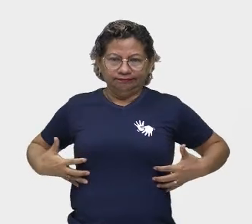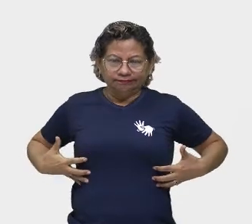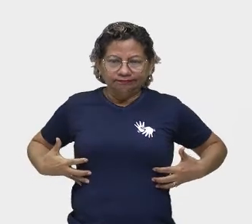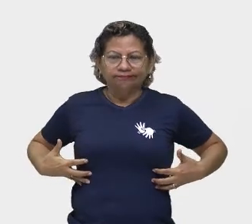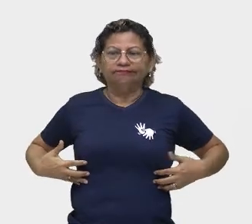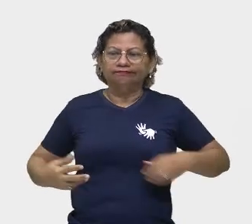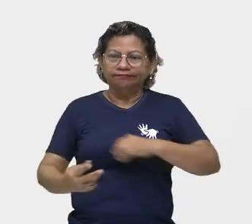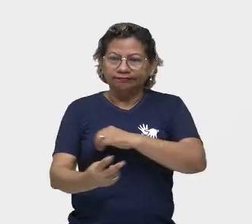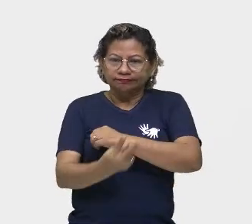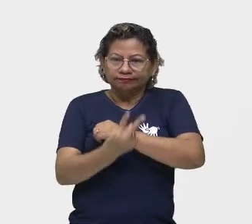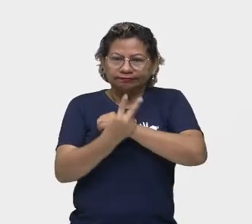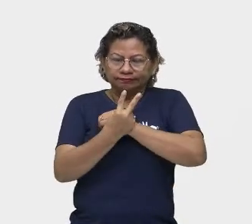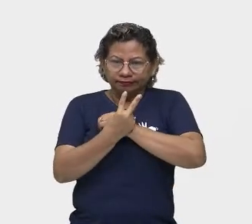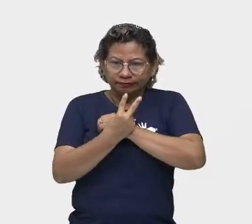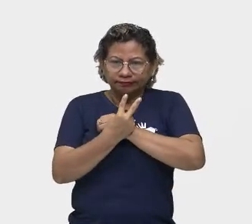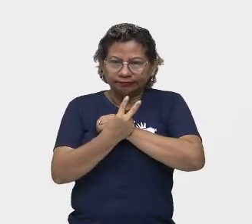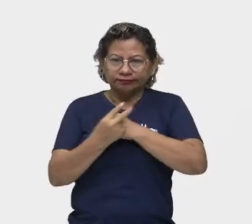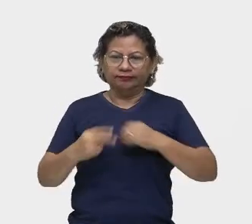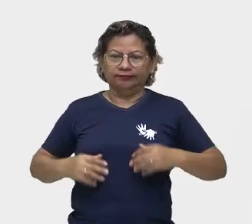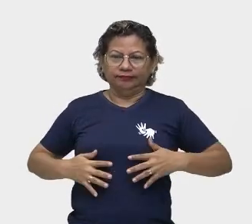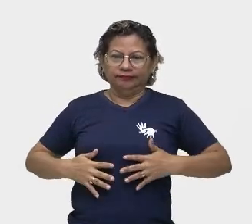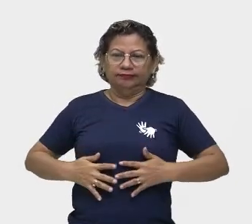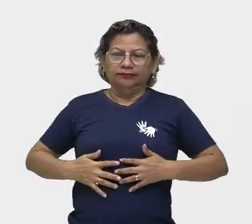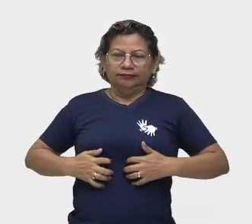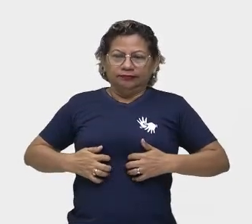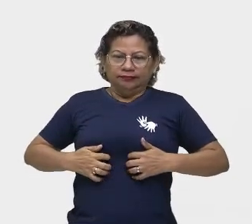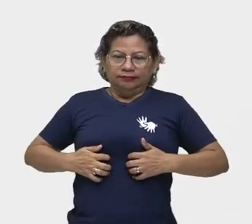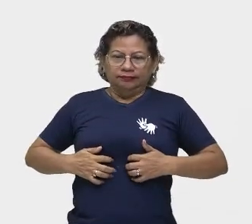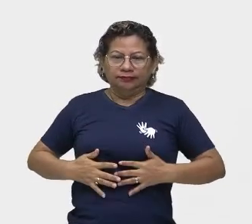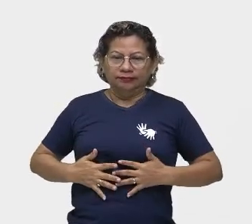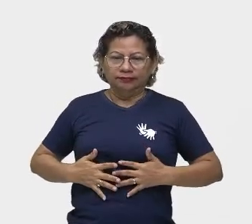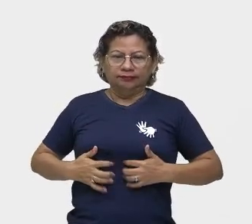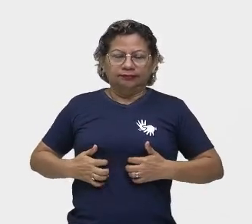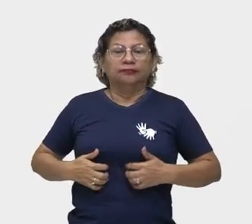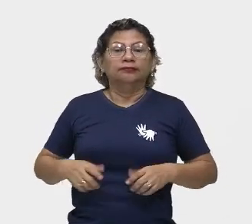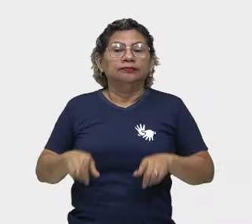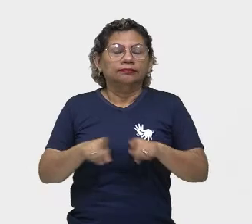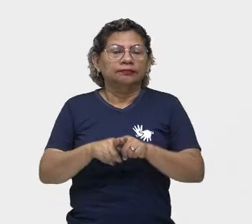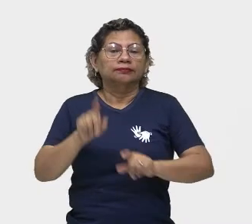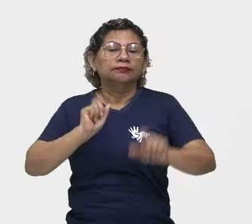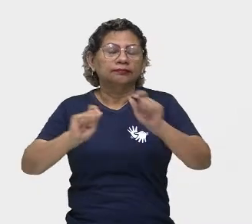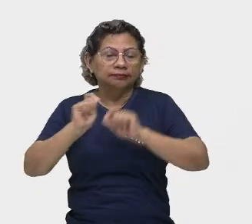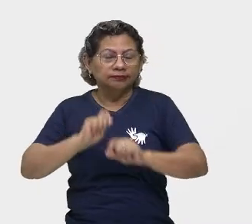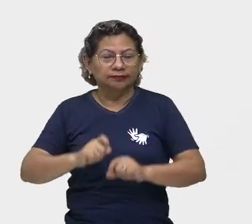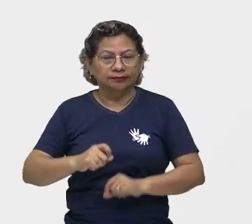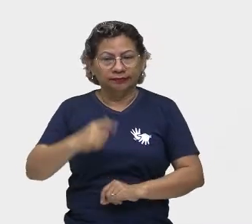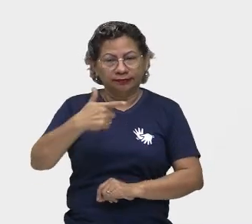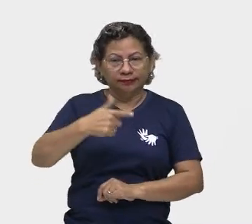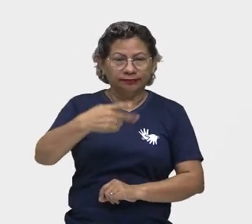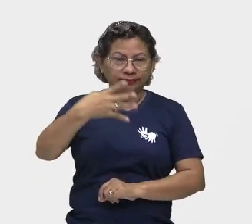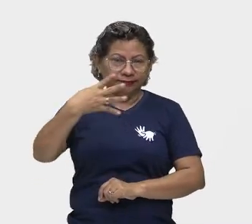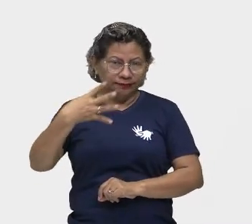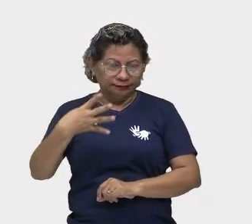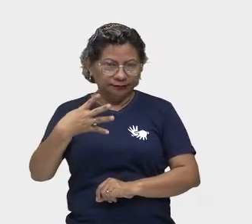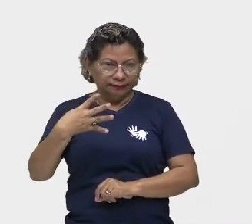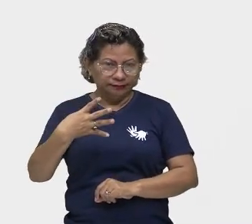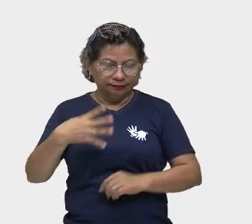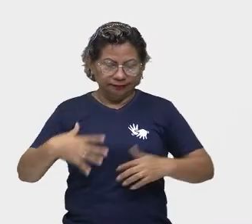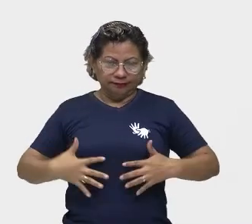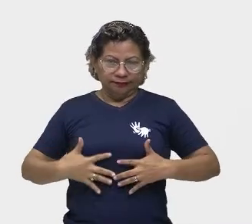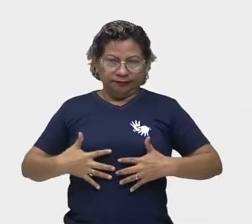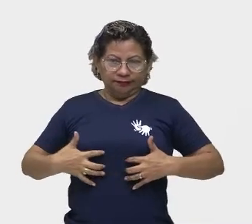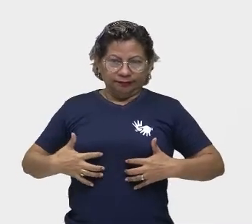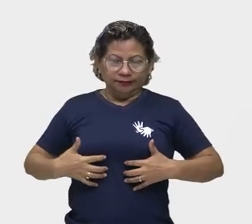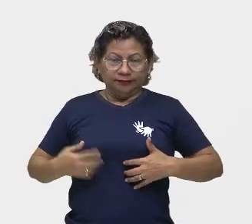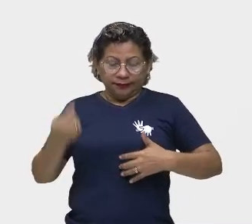proteger ali o pulmão eo coração na caixa torácica temos 24 costelas eo esterno que aquele